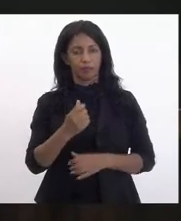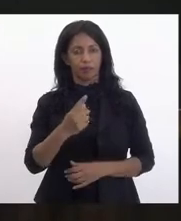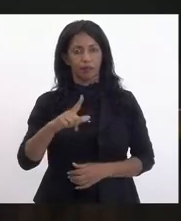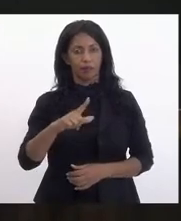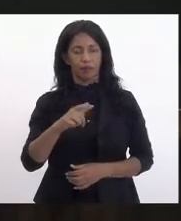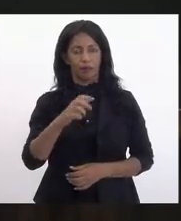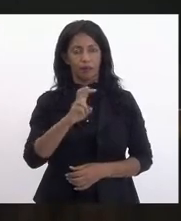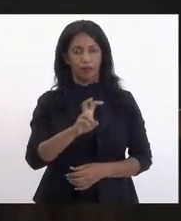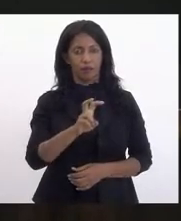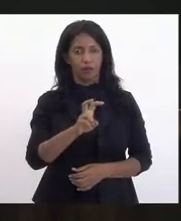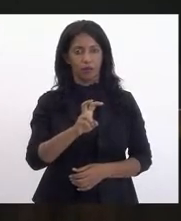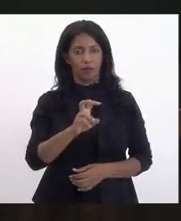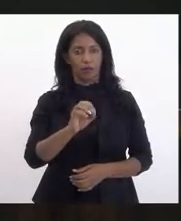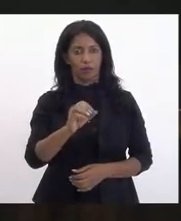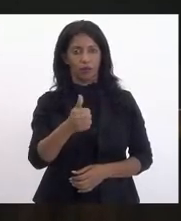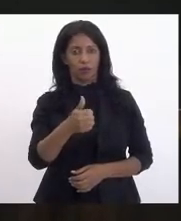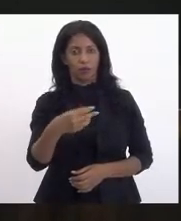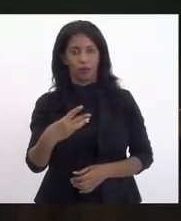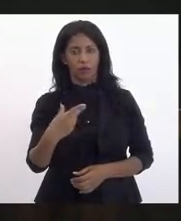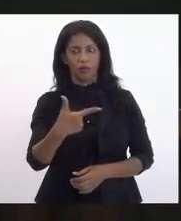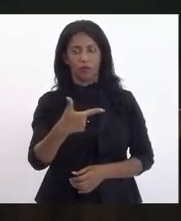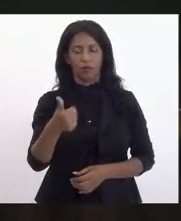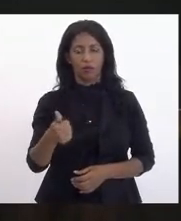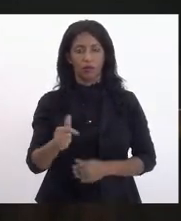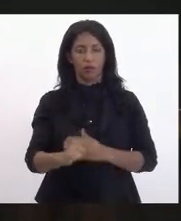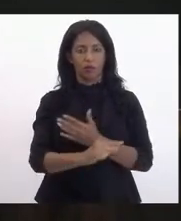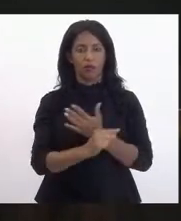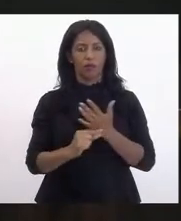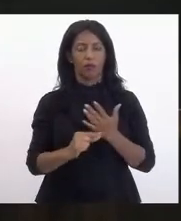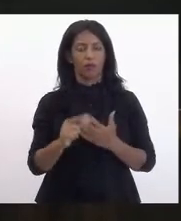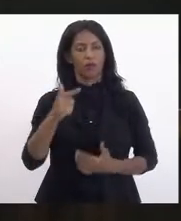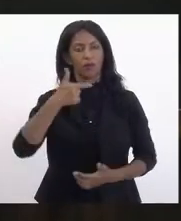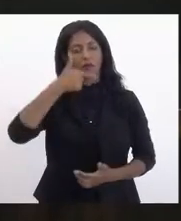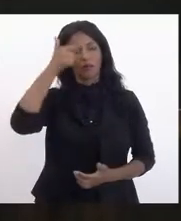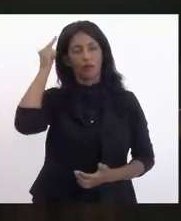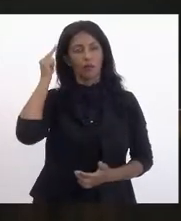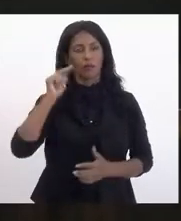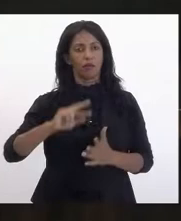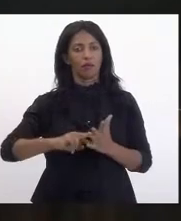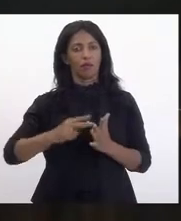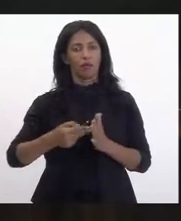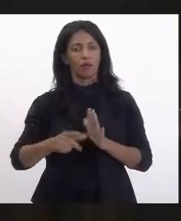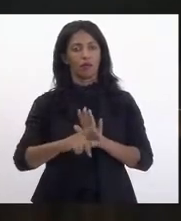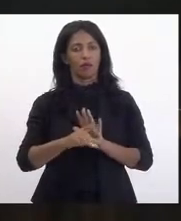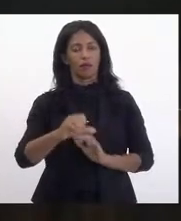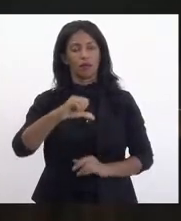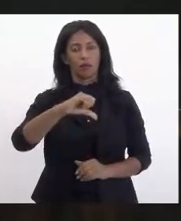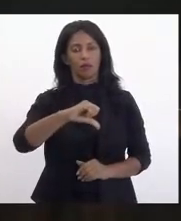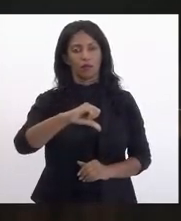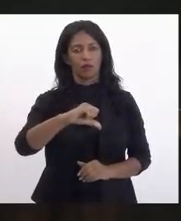número 5.013, de 2021, de autoria do deputado Luiz Paulo, que altera a lei número